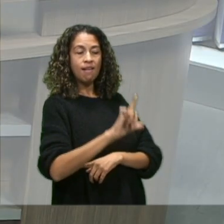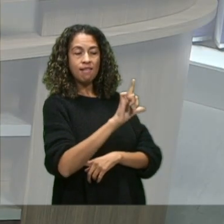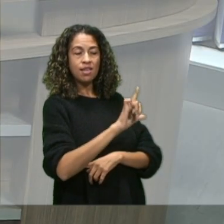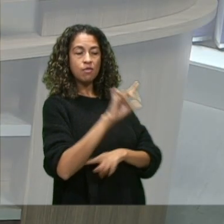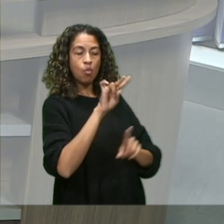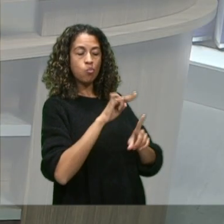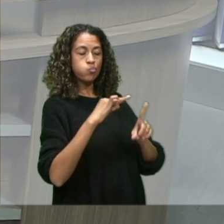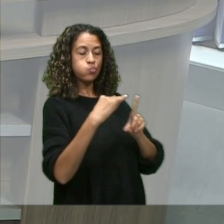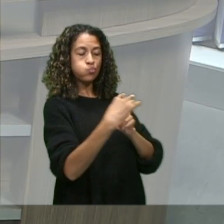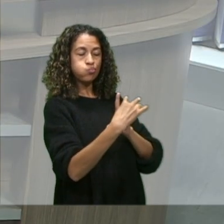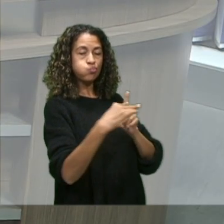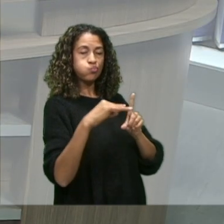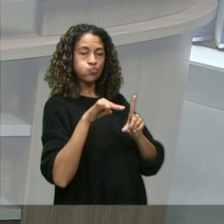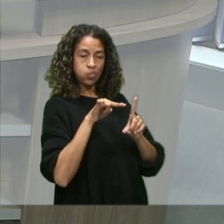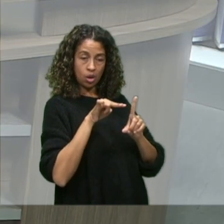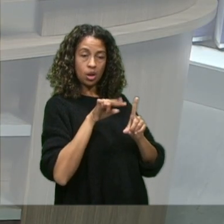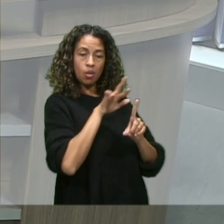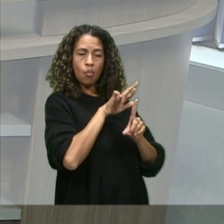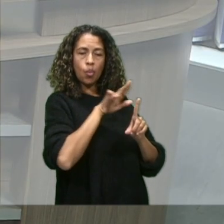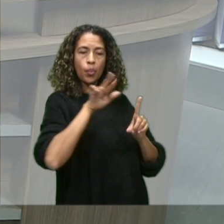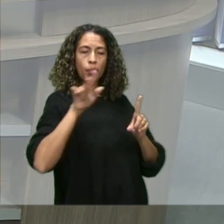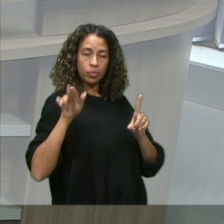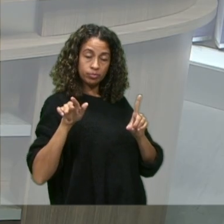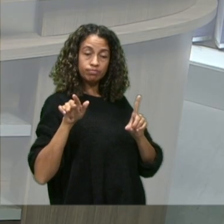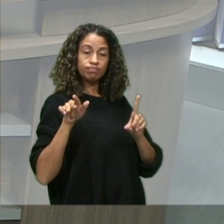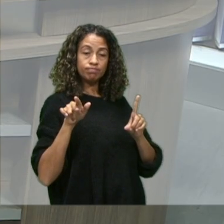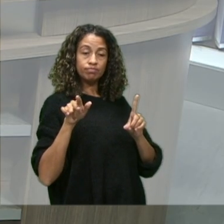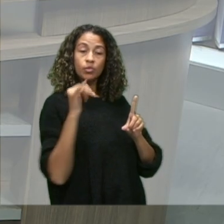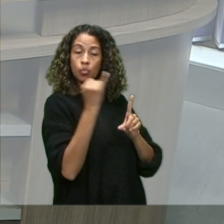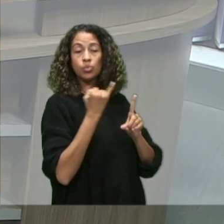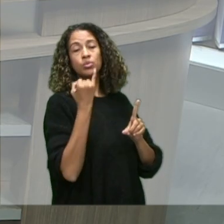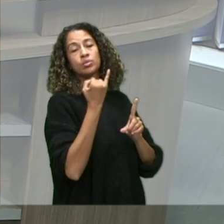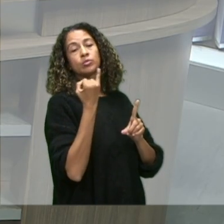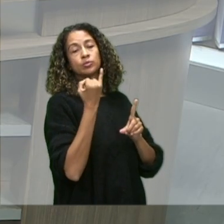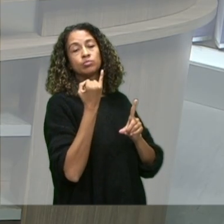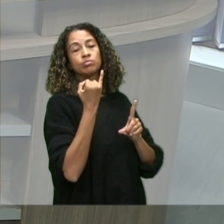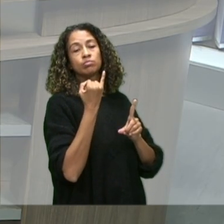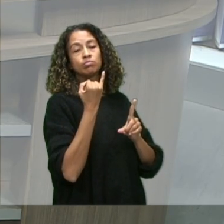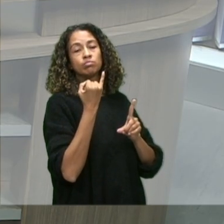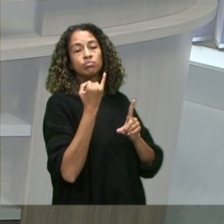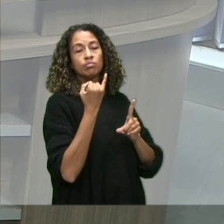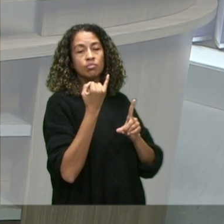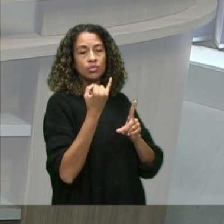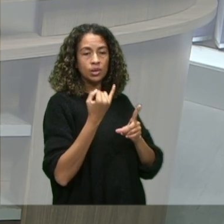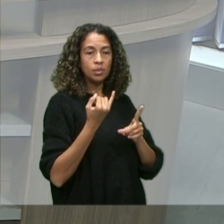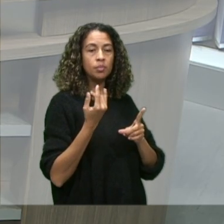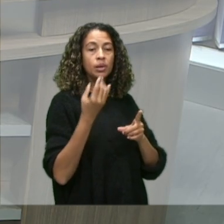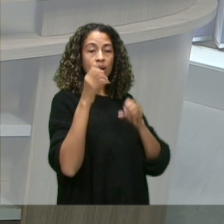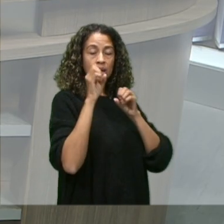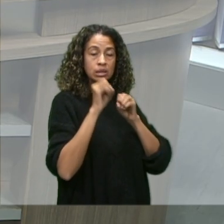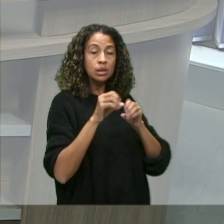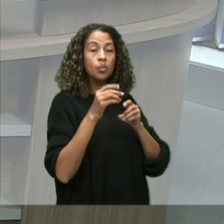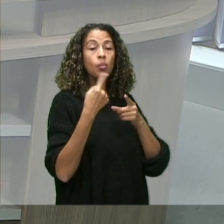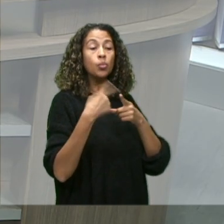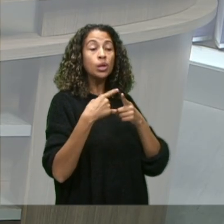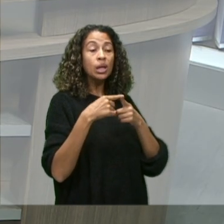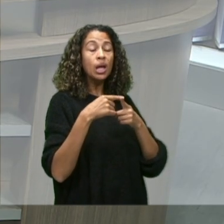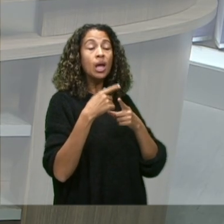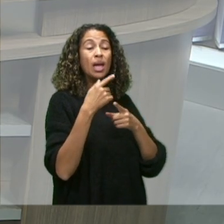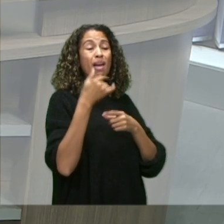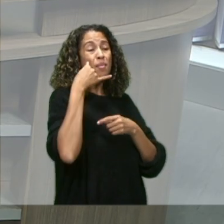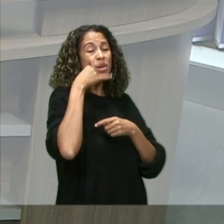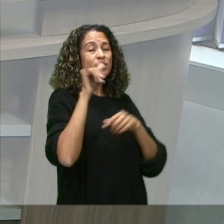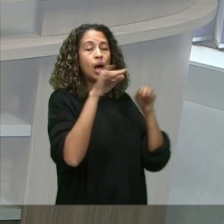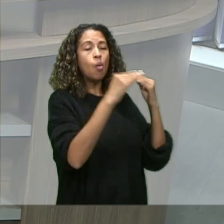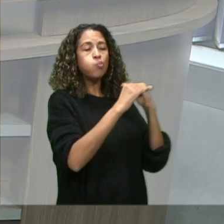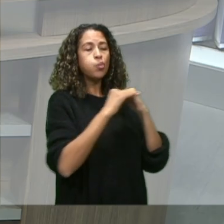de um mundo diferentes, né? Porque está ficando tudo muito pasteurizado, parece que as pessoas estão ficando todas muito iguais, apesar de